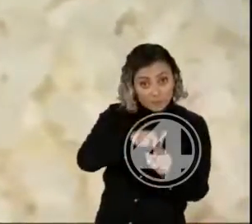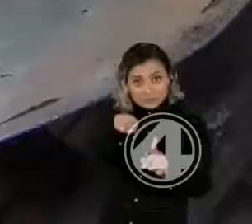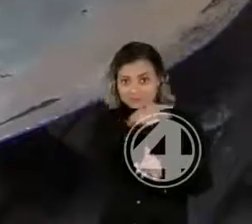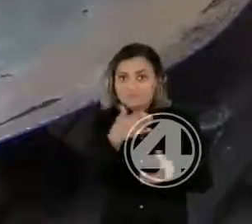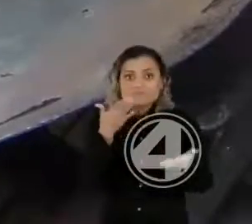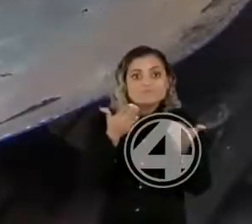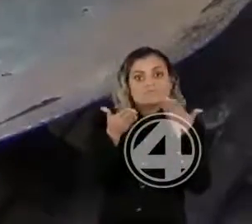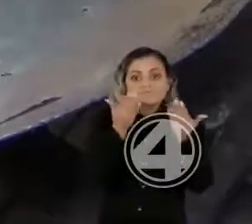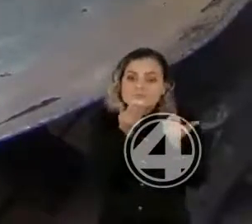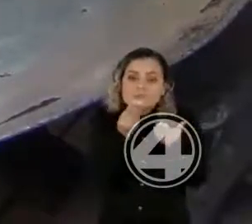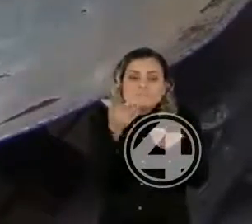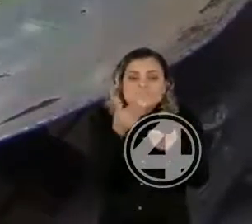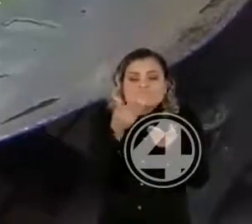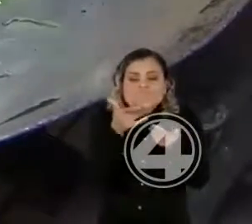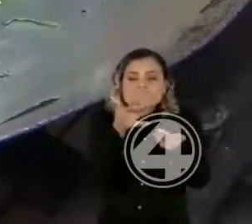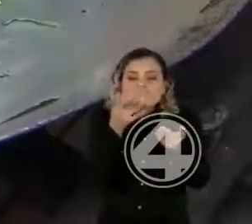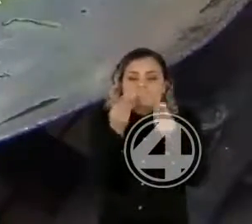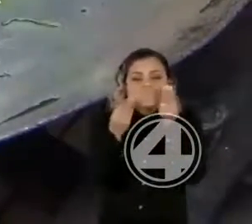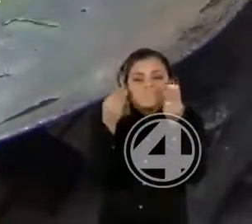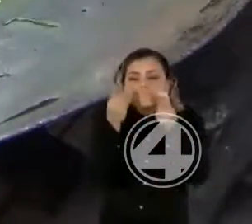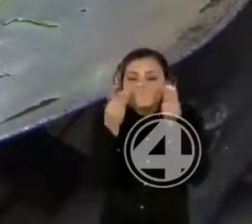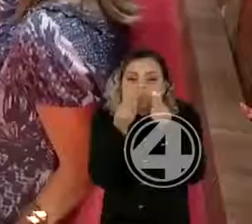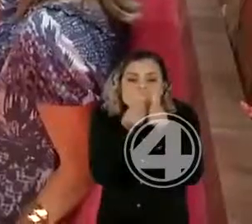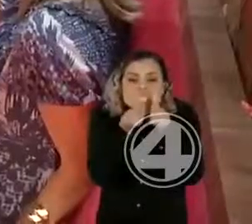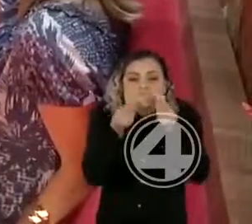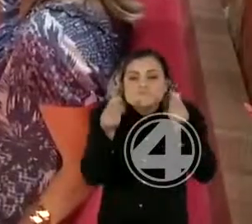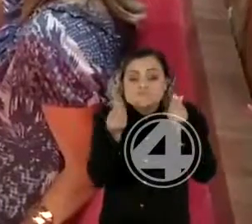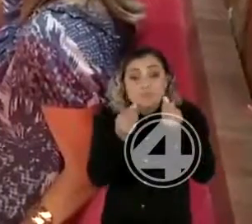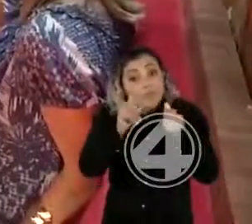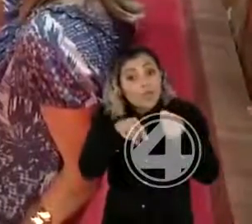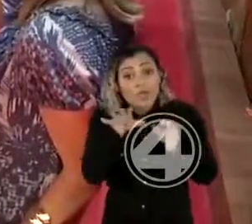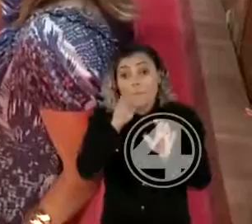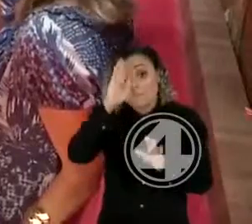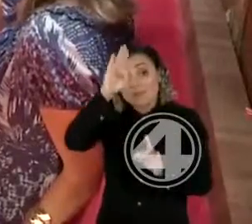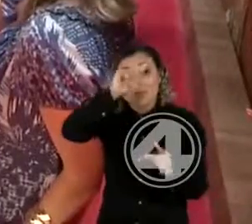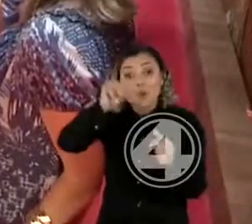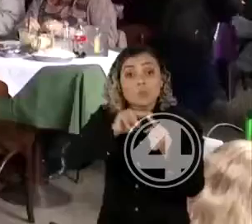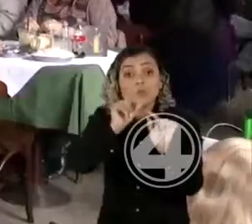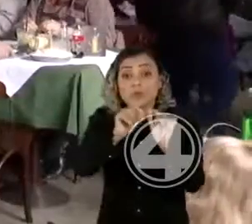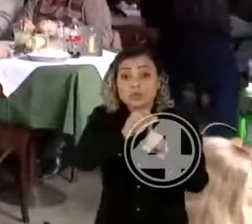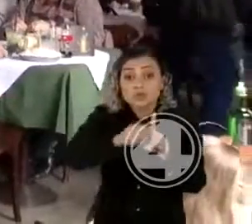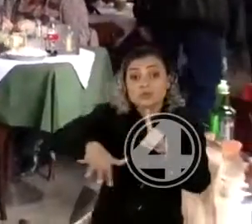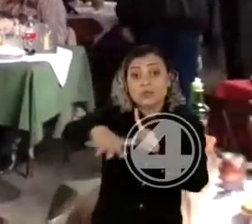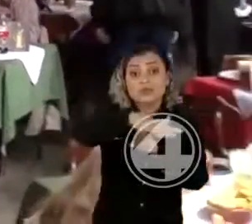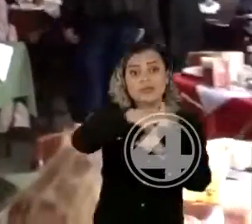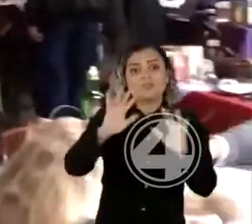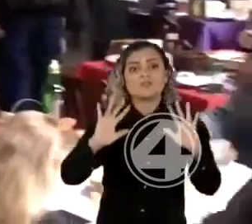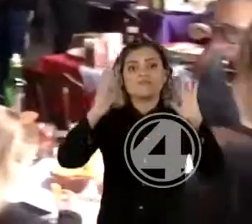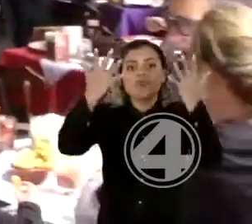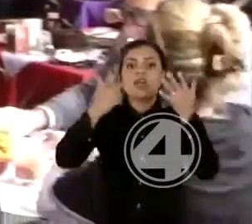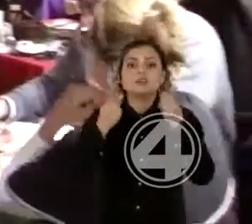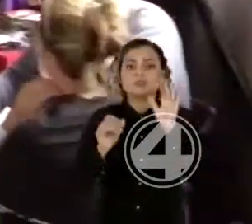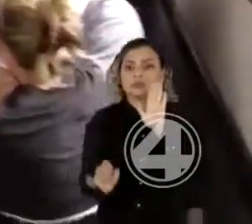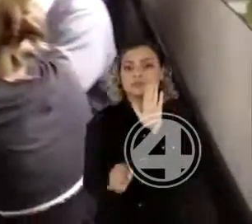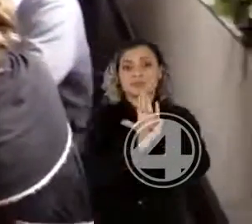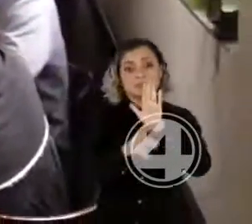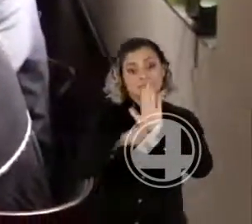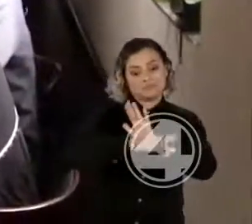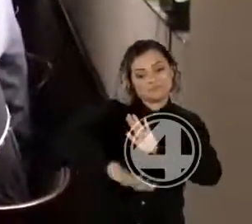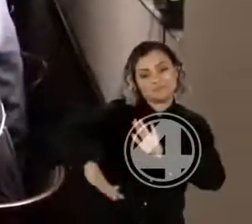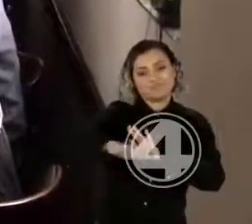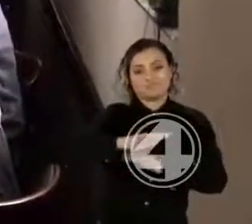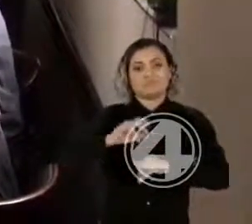conferir. O principal objetivo do SP Gastronomia é envolver a sociedade em uma grande celebração da identidade e